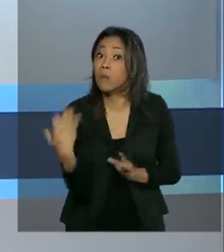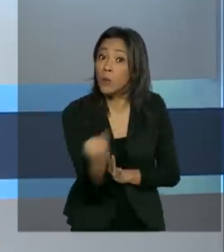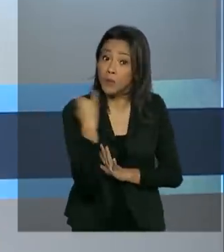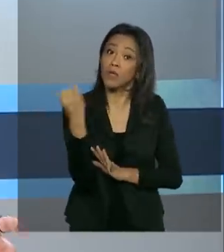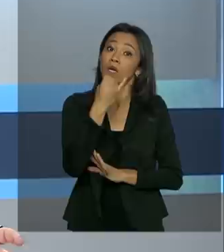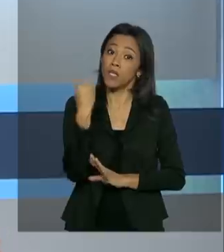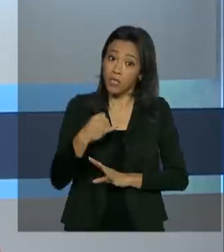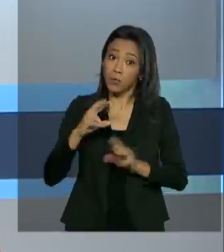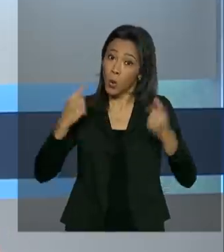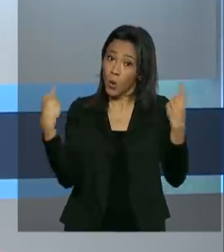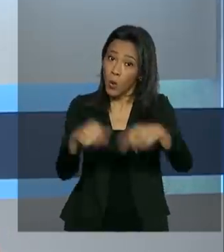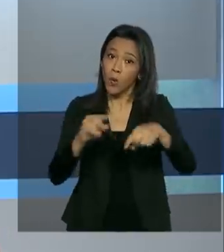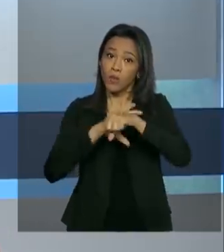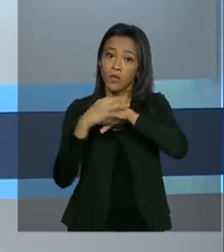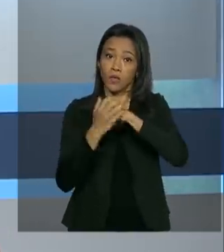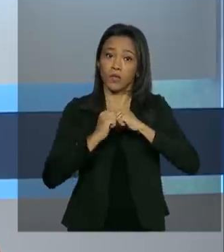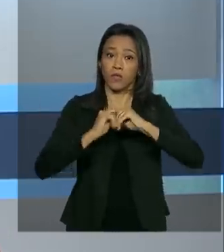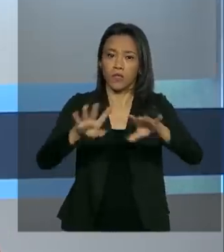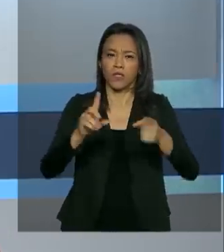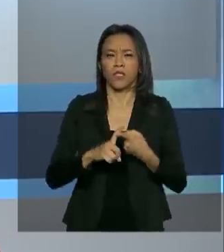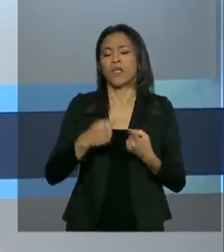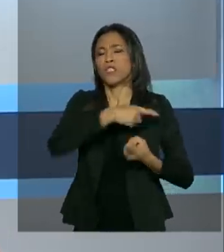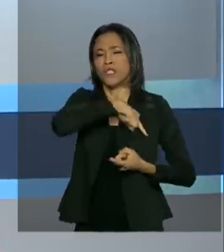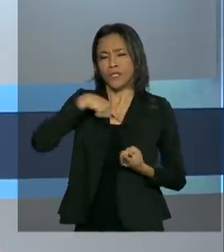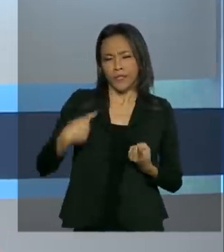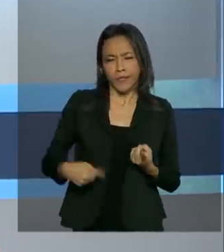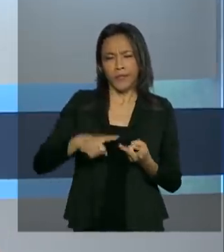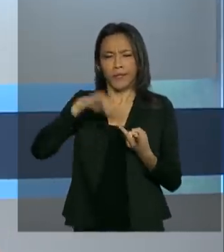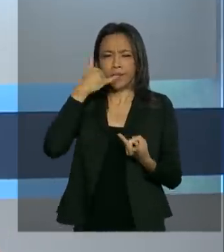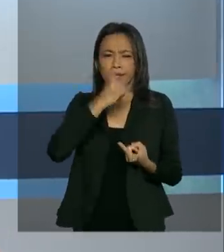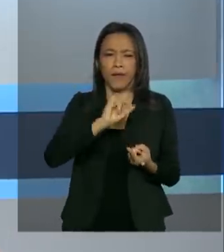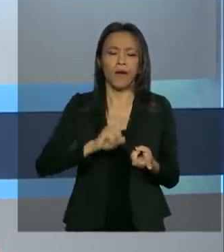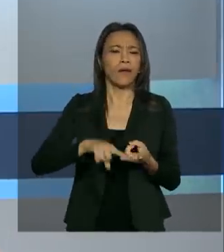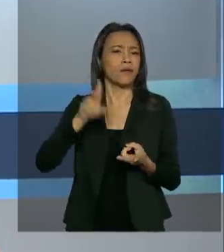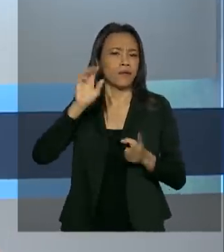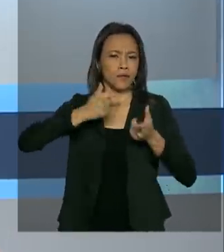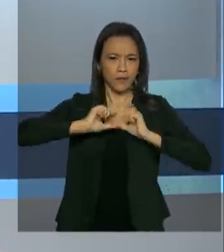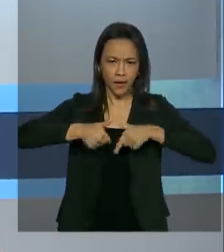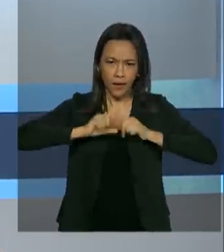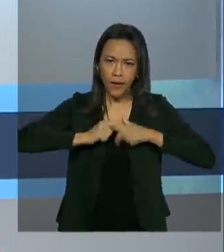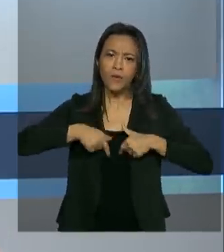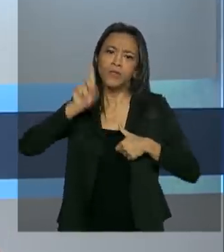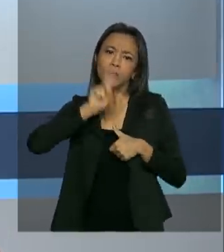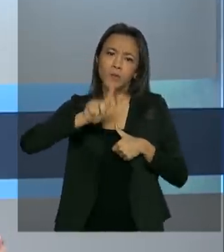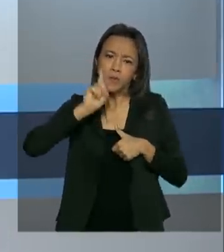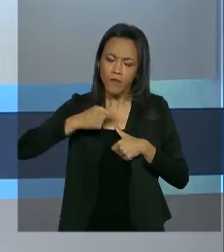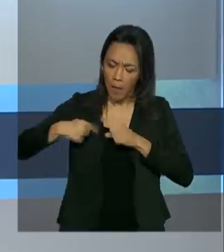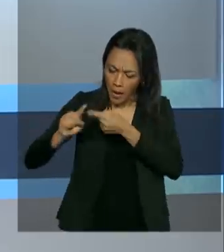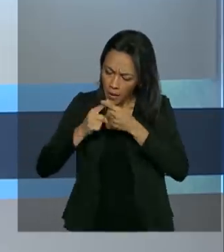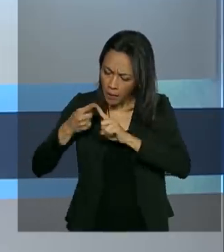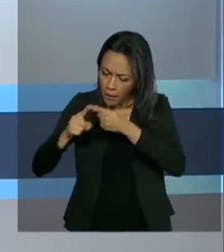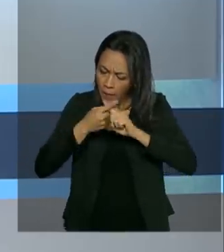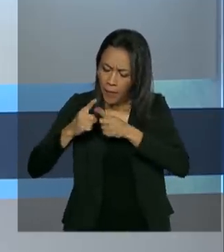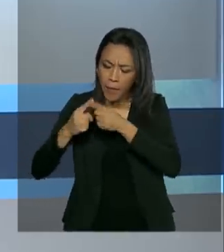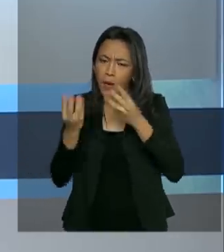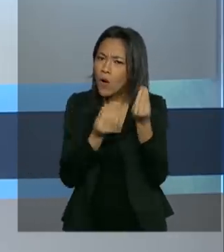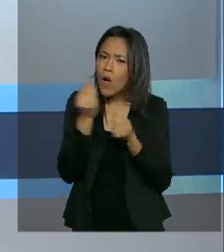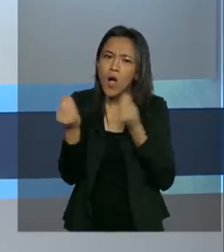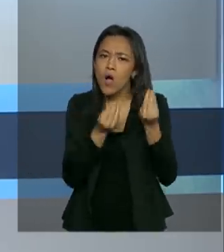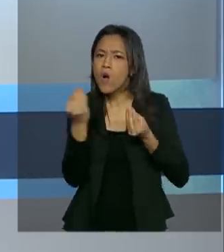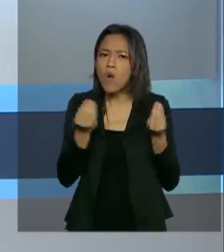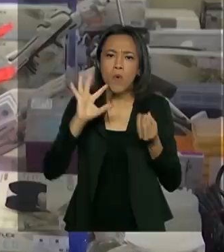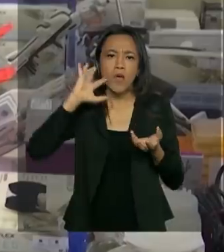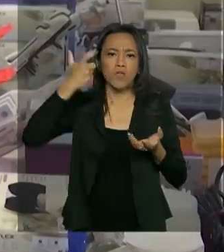Brasil e de países como China, Itália, Israel e Estados Unidos vêm discutindo os desafios e os possíveis rumos da